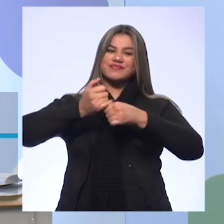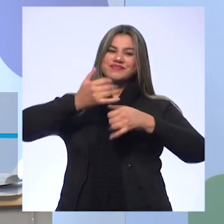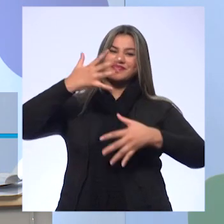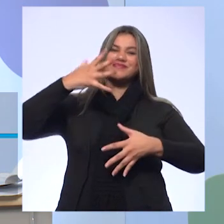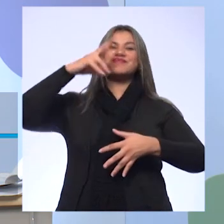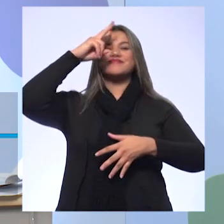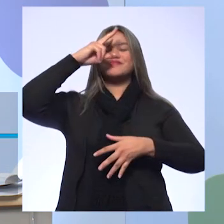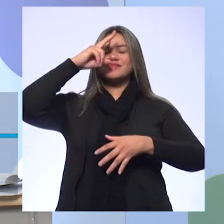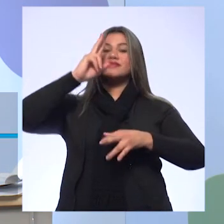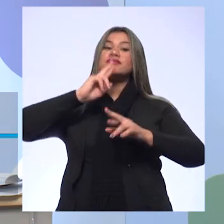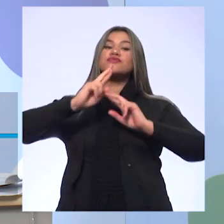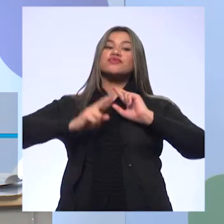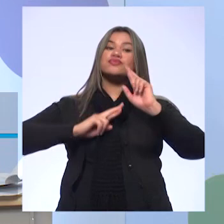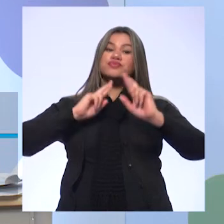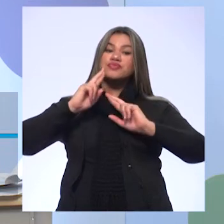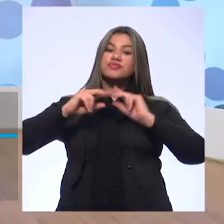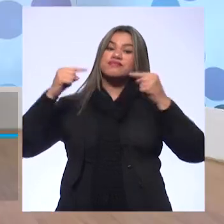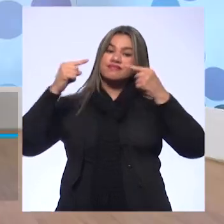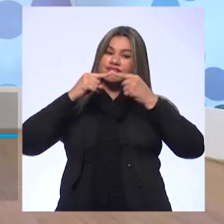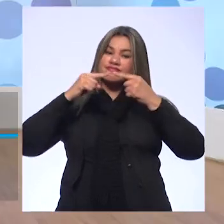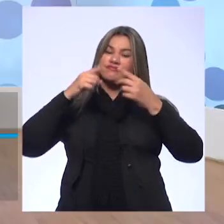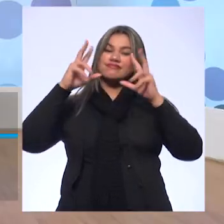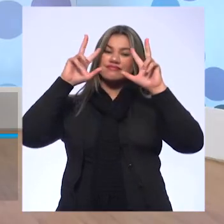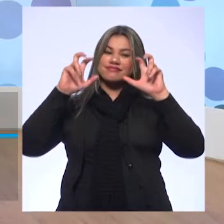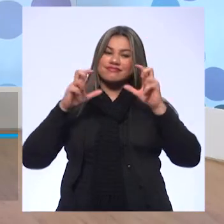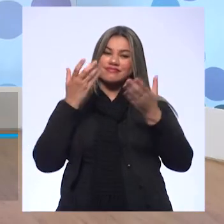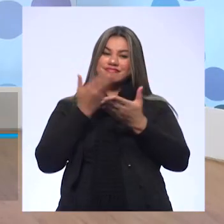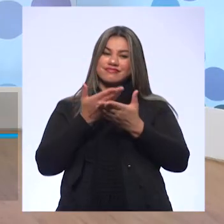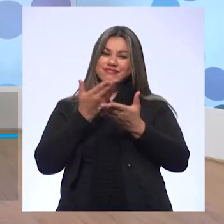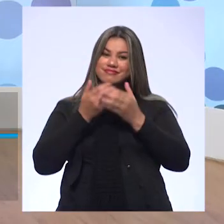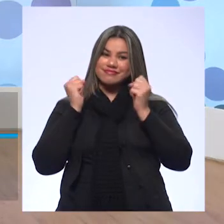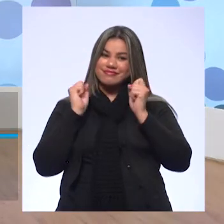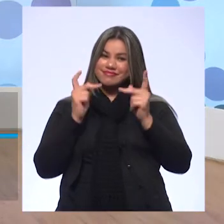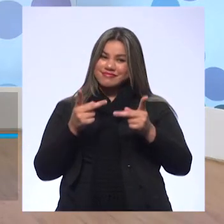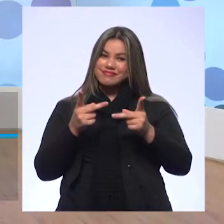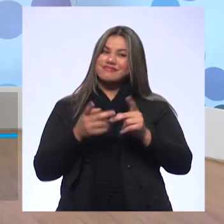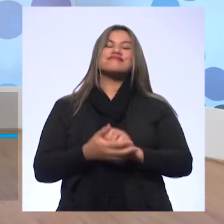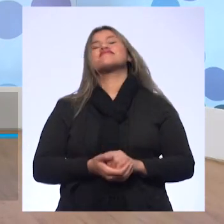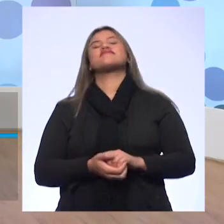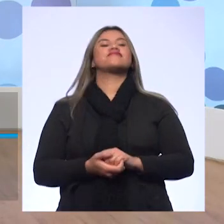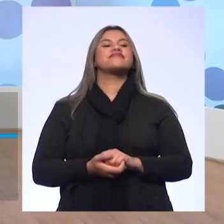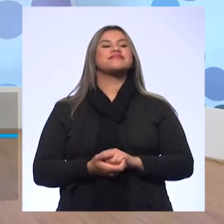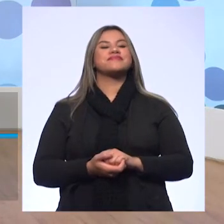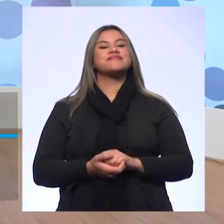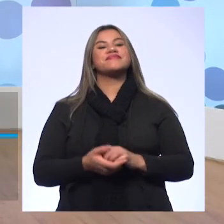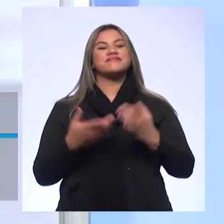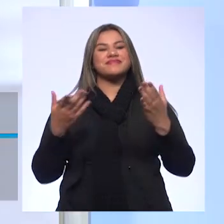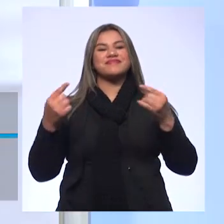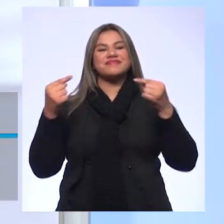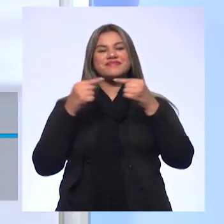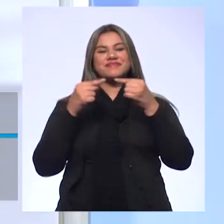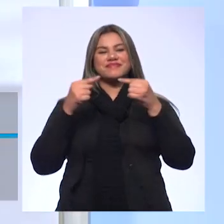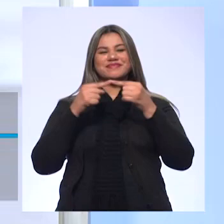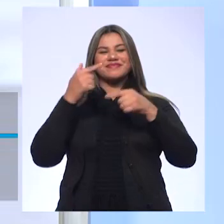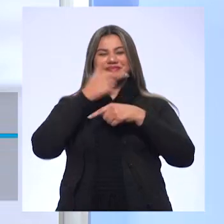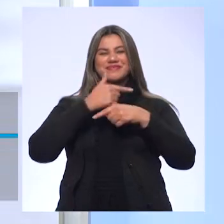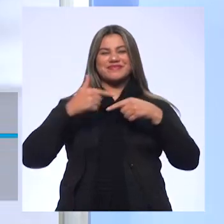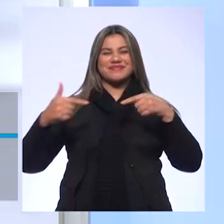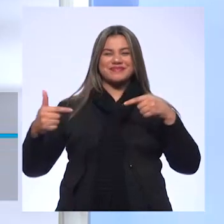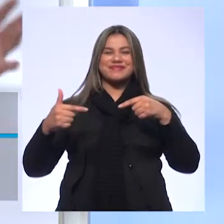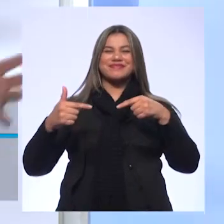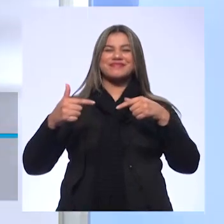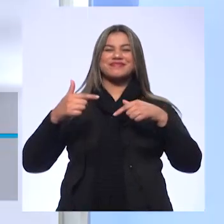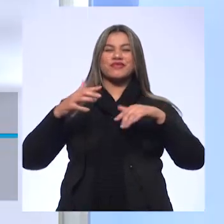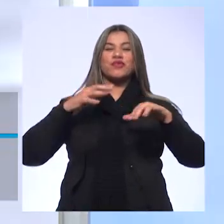assunto da aula. Tá ok? E tudo a ver a nossa aula de hoje com a semana que nós tivemos aí de